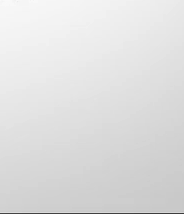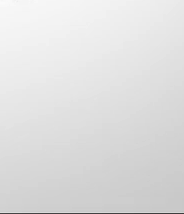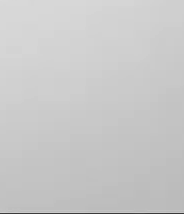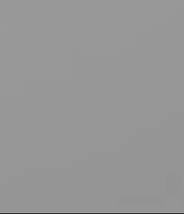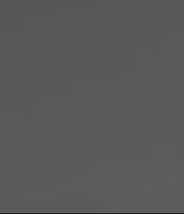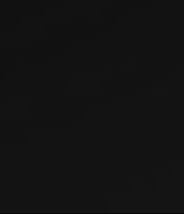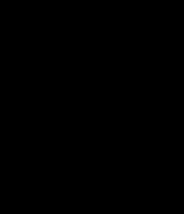bom